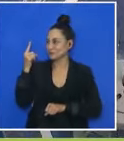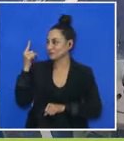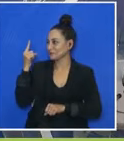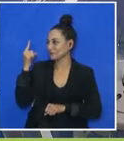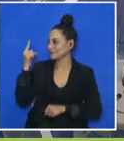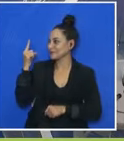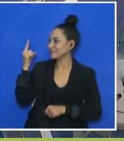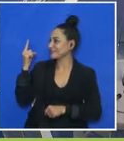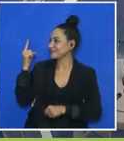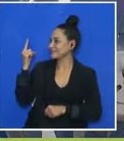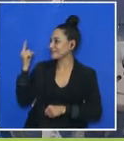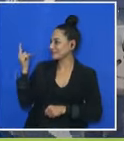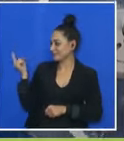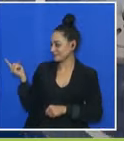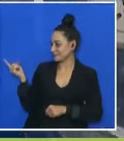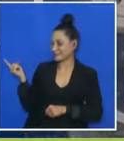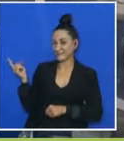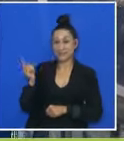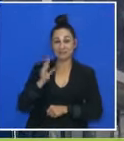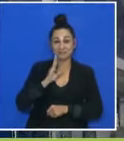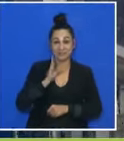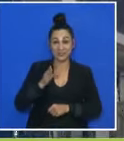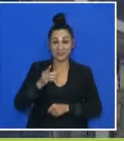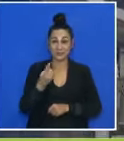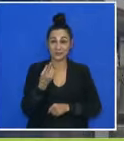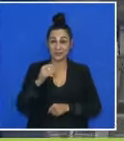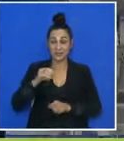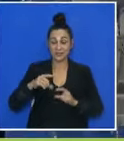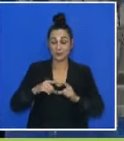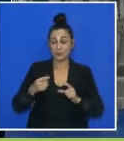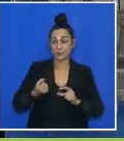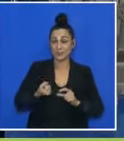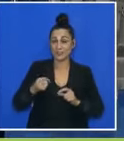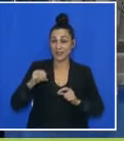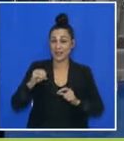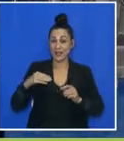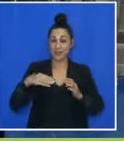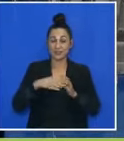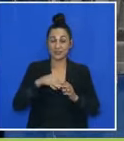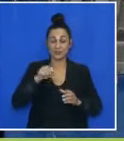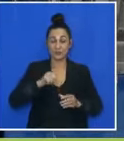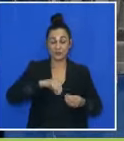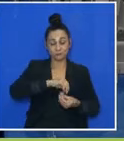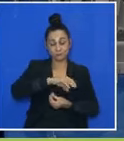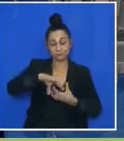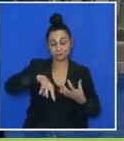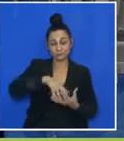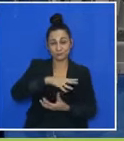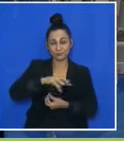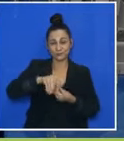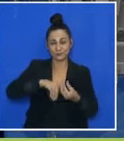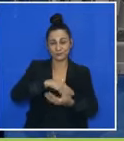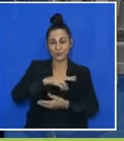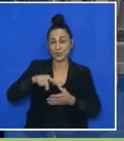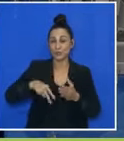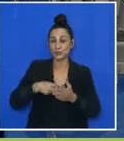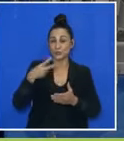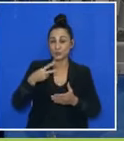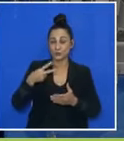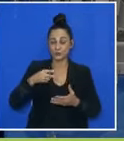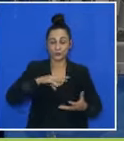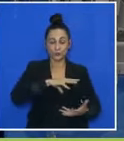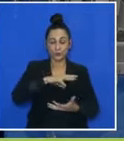posicionada, valendo! E já temos as 10 bolas numeradas de 0 a 9 girando dentro do nosso segundo